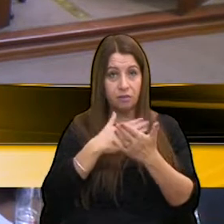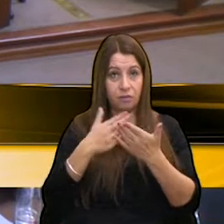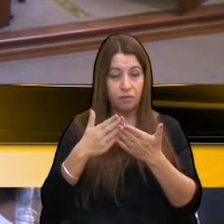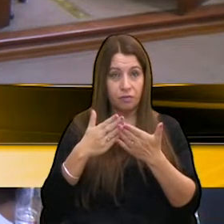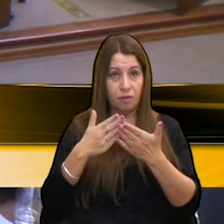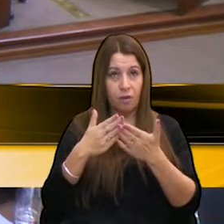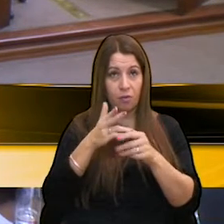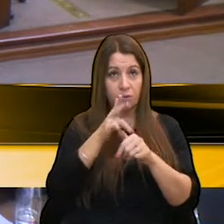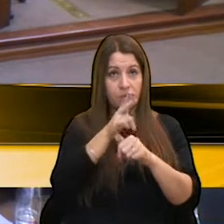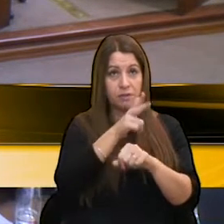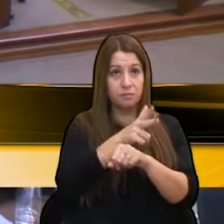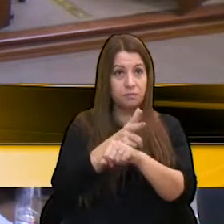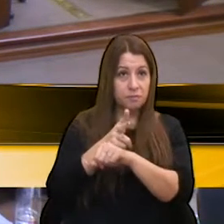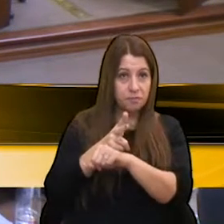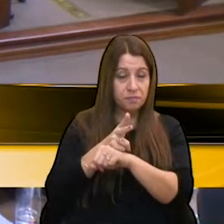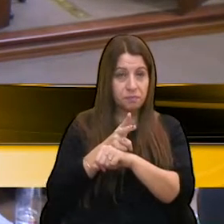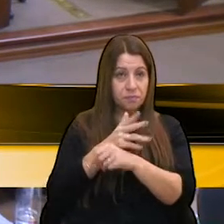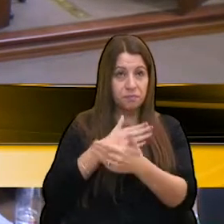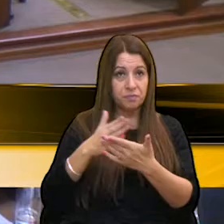por favor.